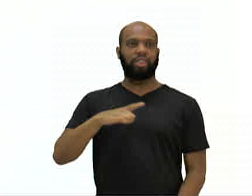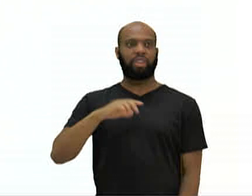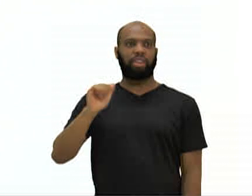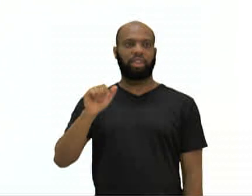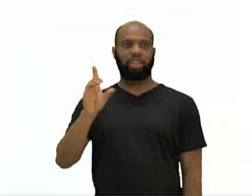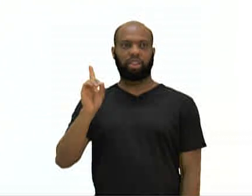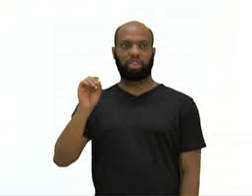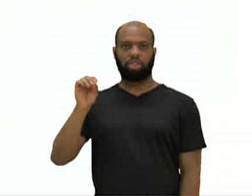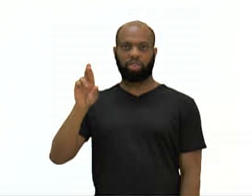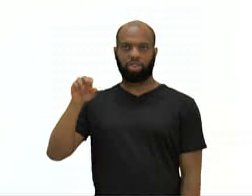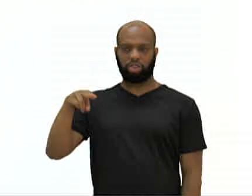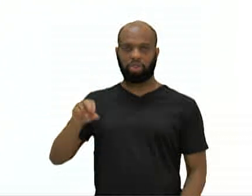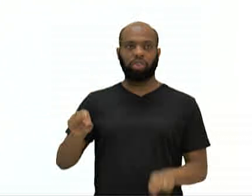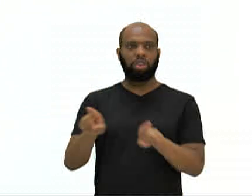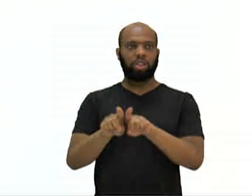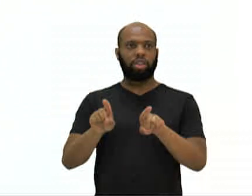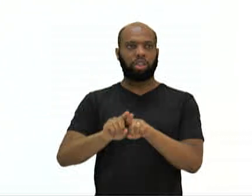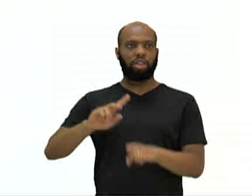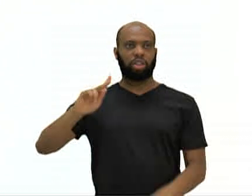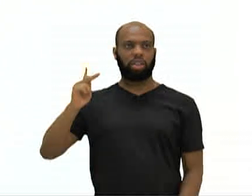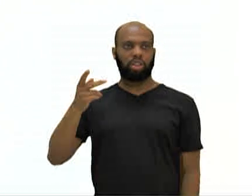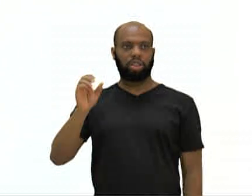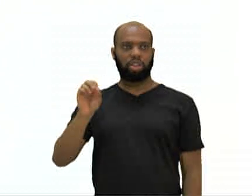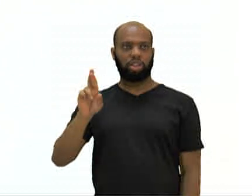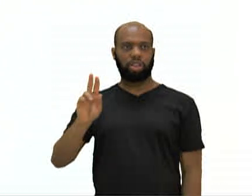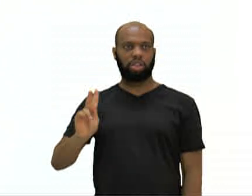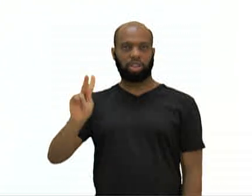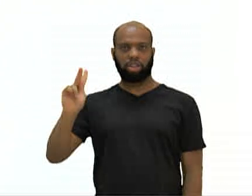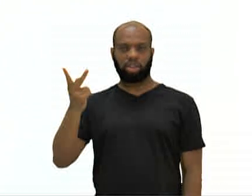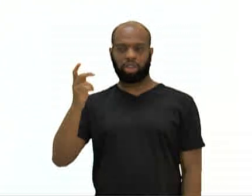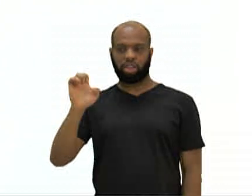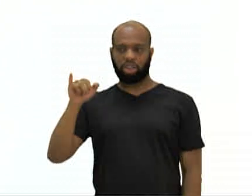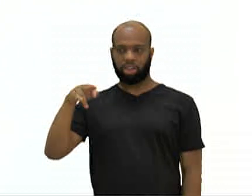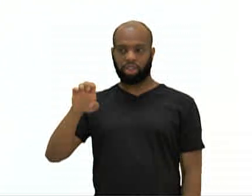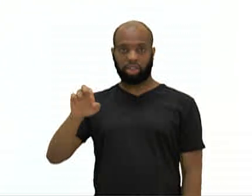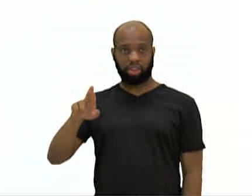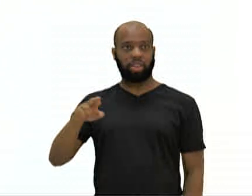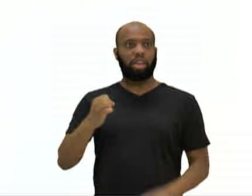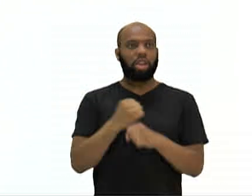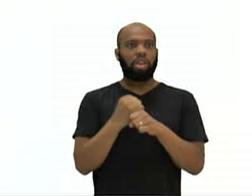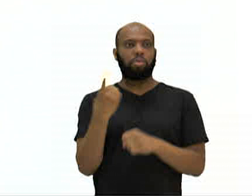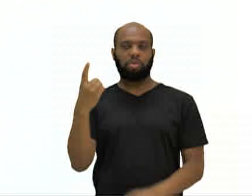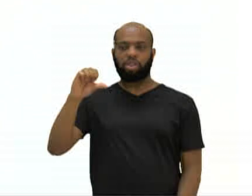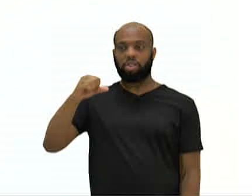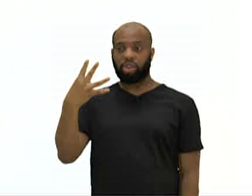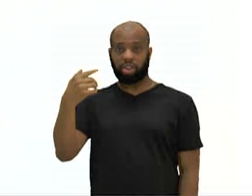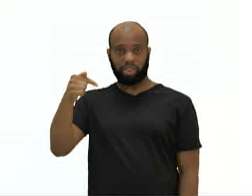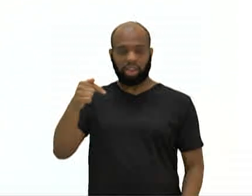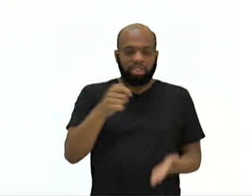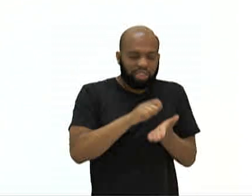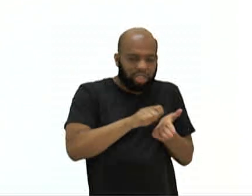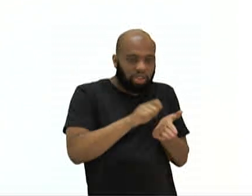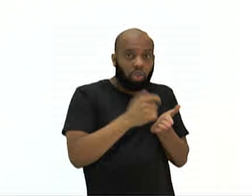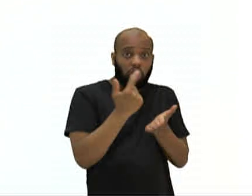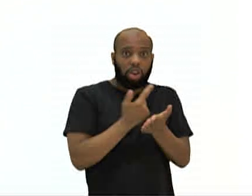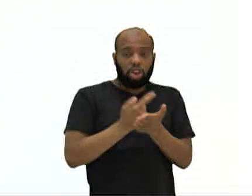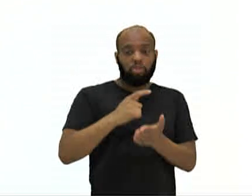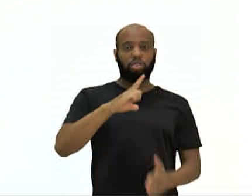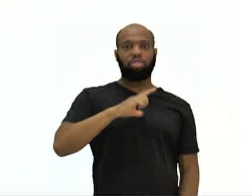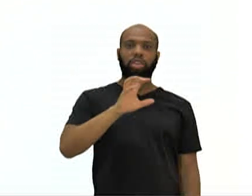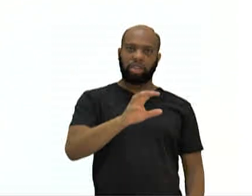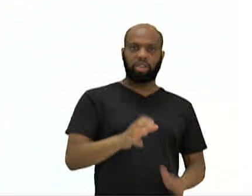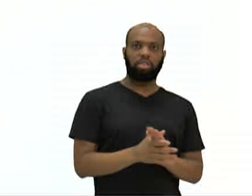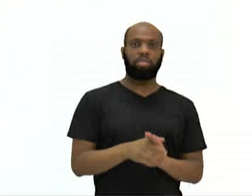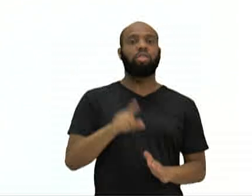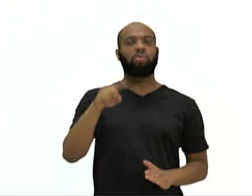e Horkheimer. Foi em 1947 que eles escreveram um livro que continha esse conceito. Então, eles